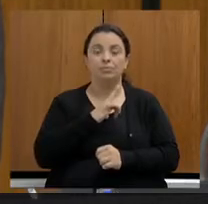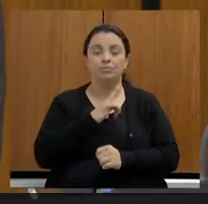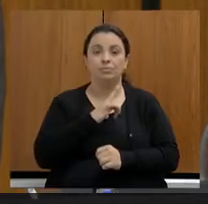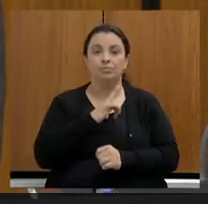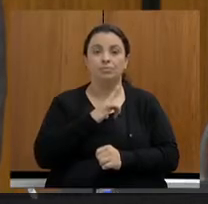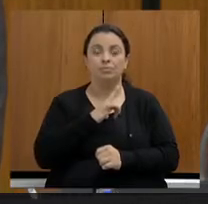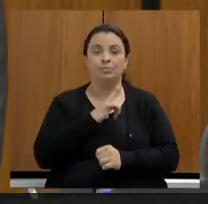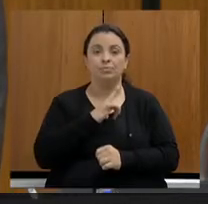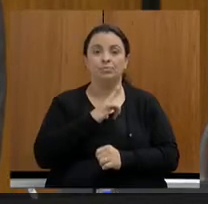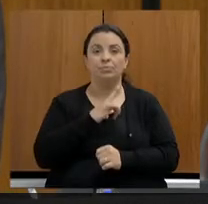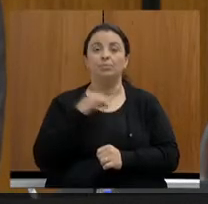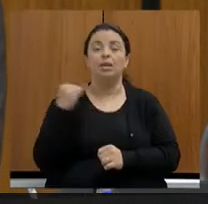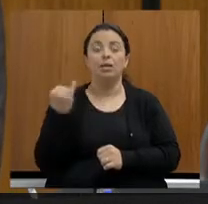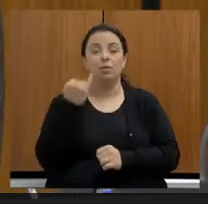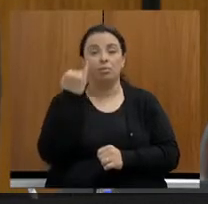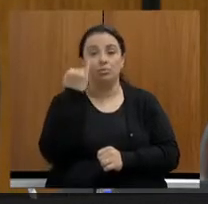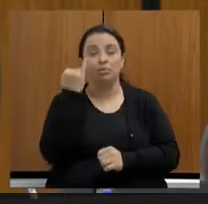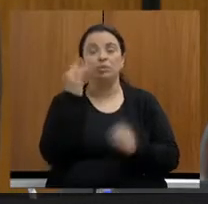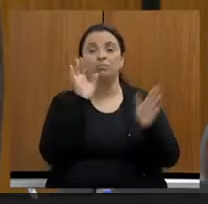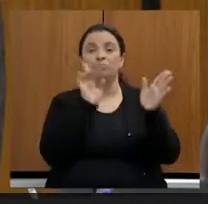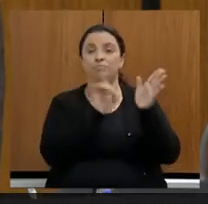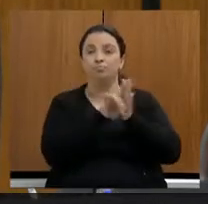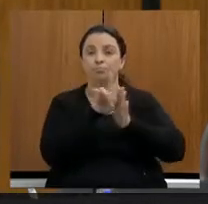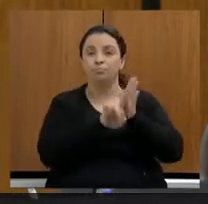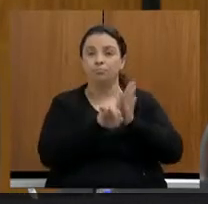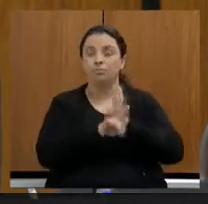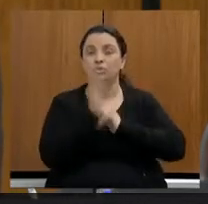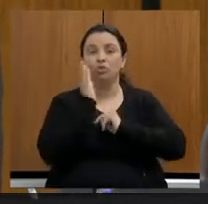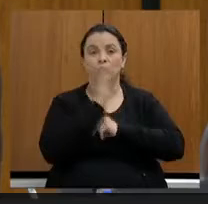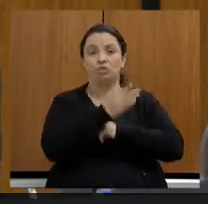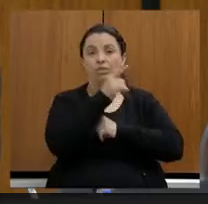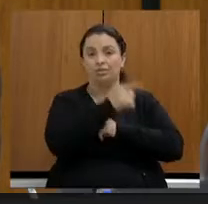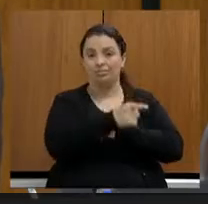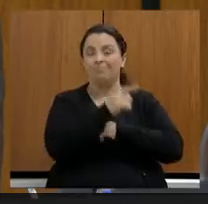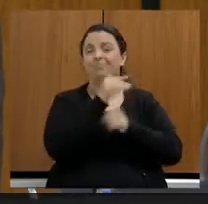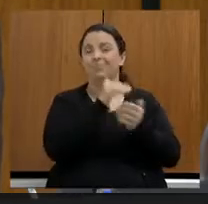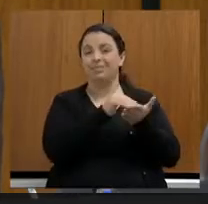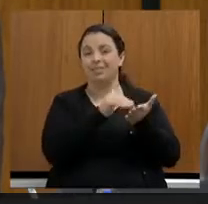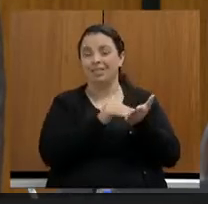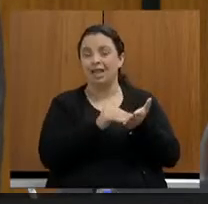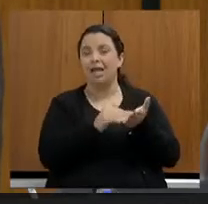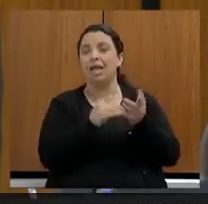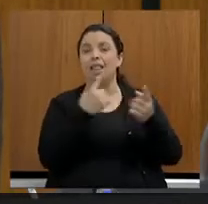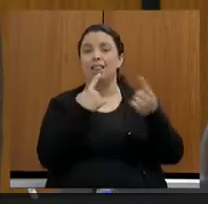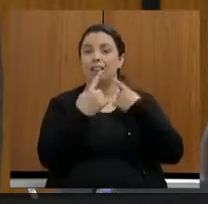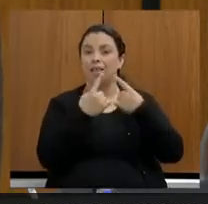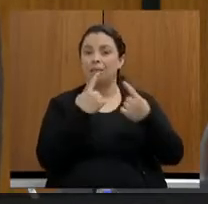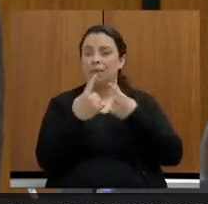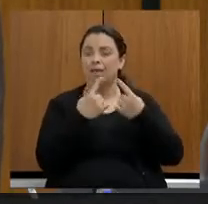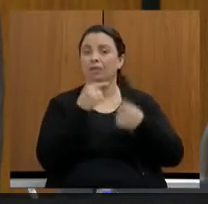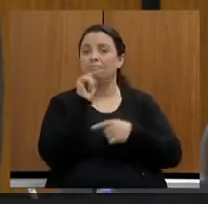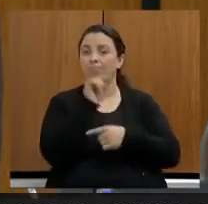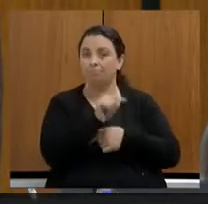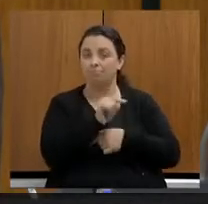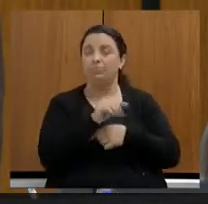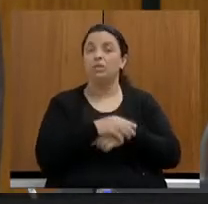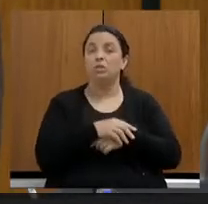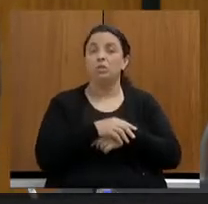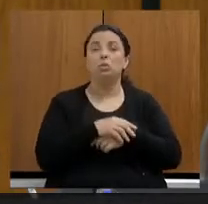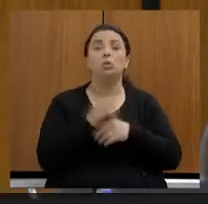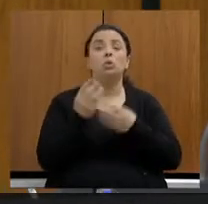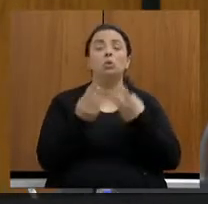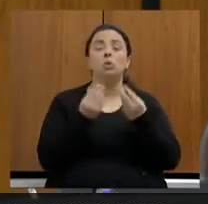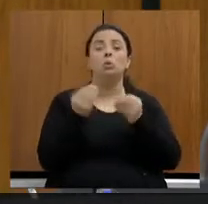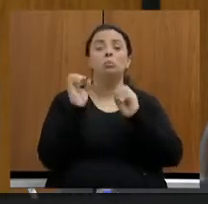argo ir a secretária perguntar a secretária de bater com a secretária sobre o